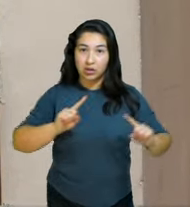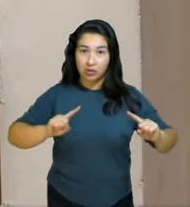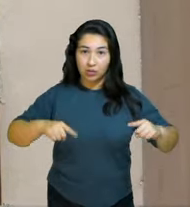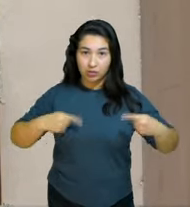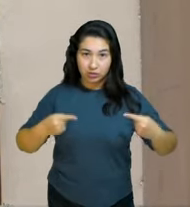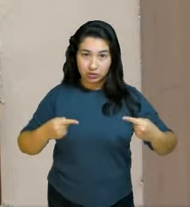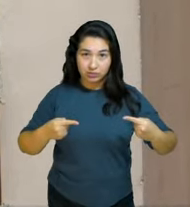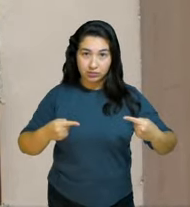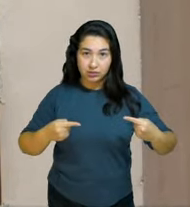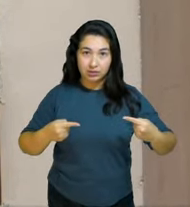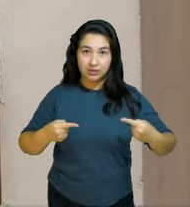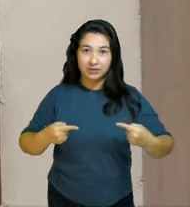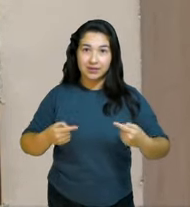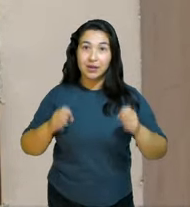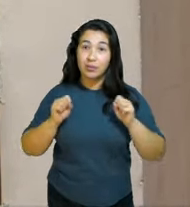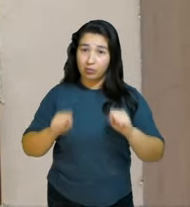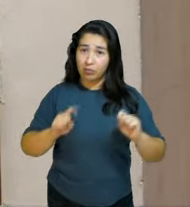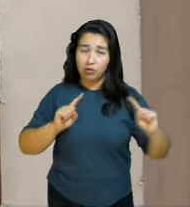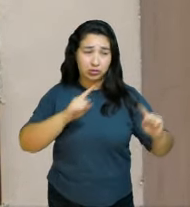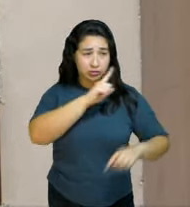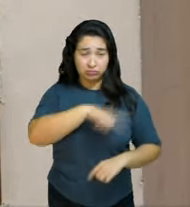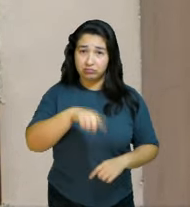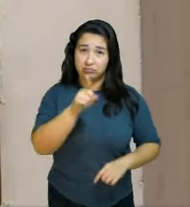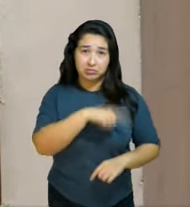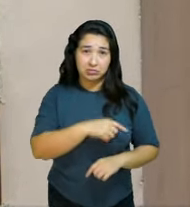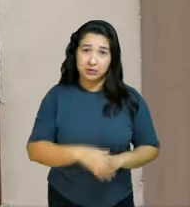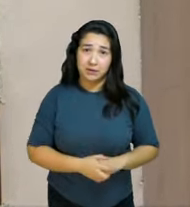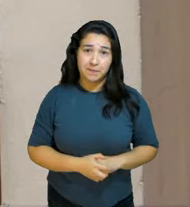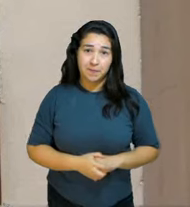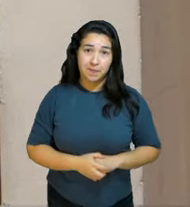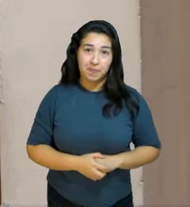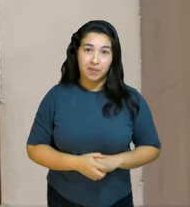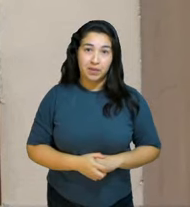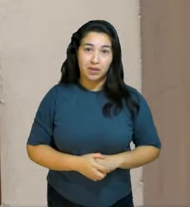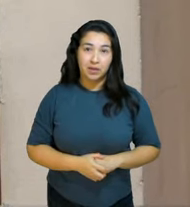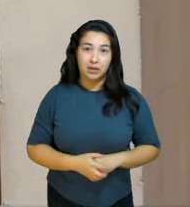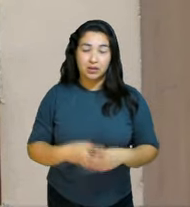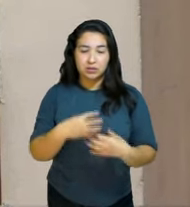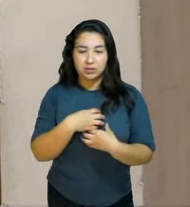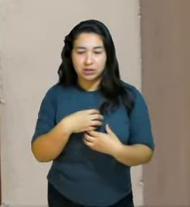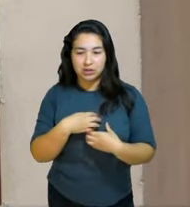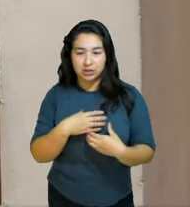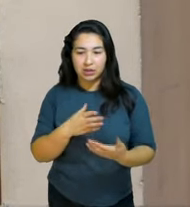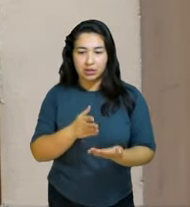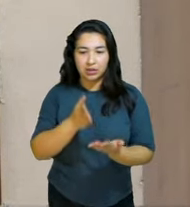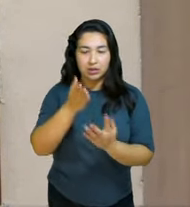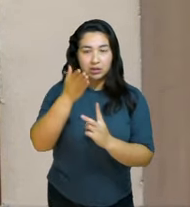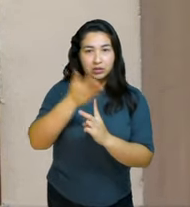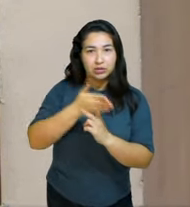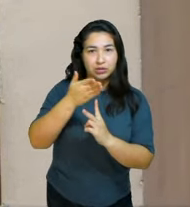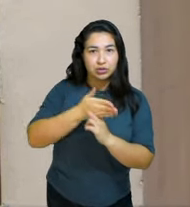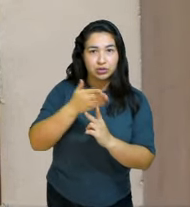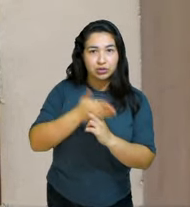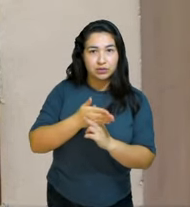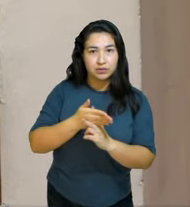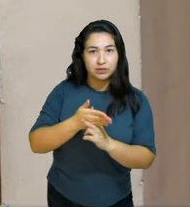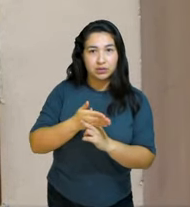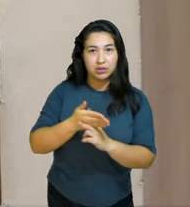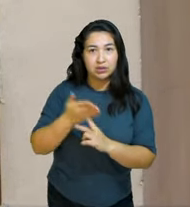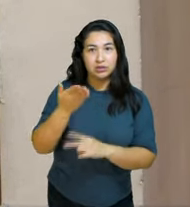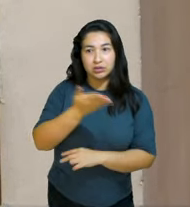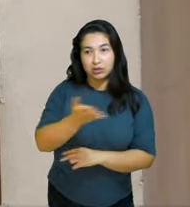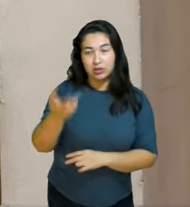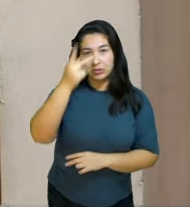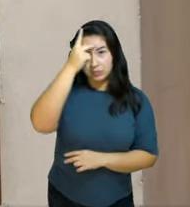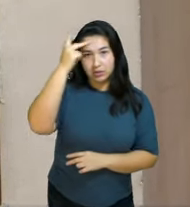cancelar. Realmente existe um... Eu fiquei numa dicotomia, o pessoal do direito sabe o que é o princípio da proporcionalidade.